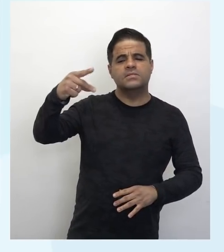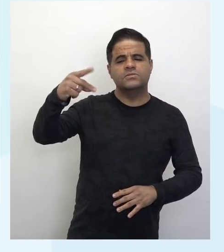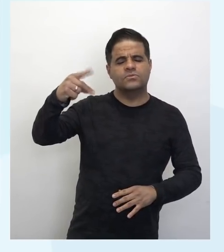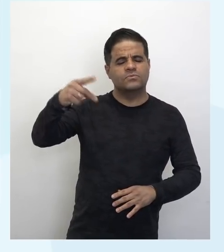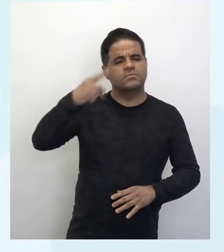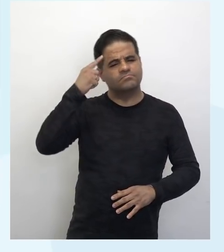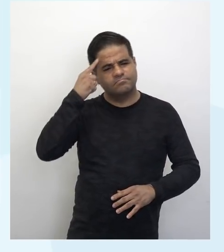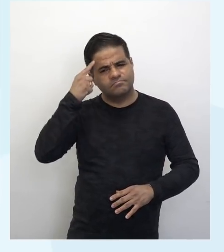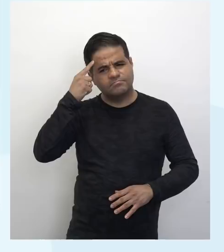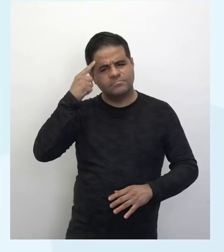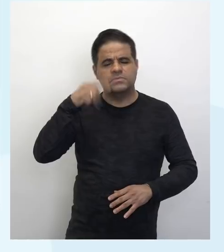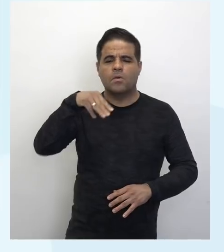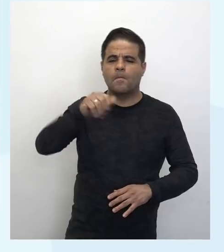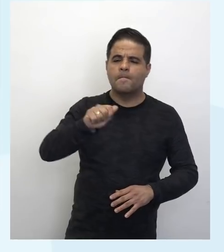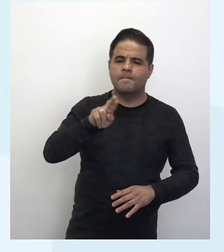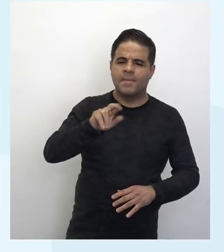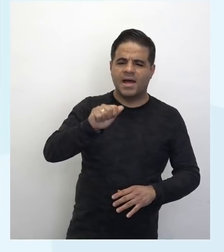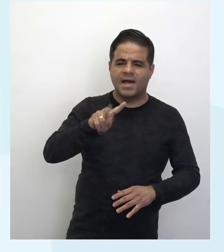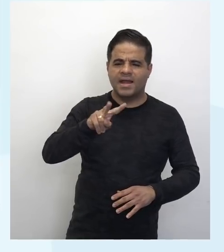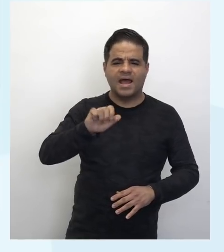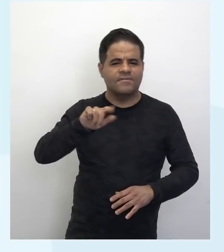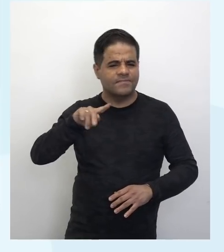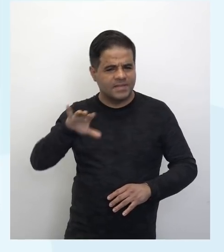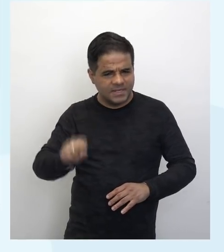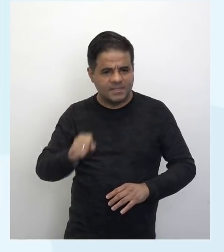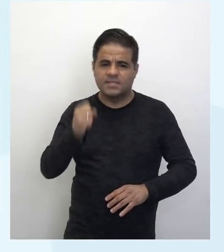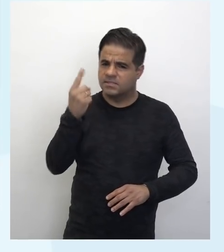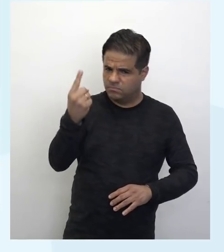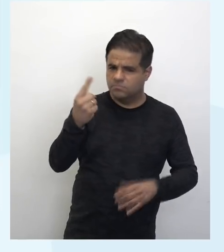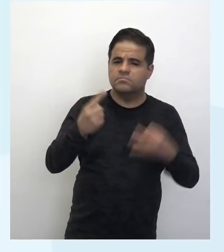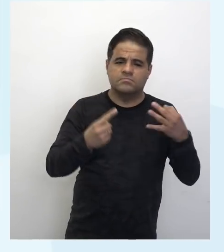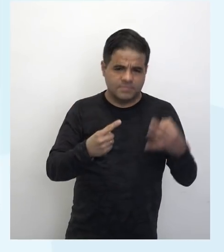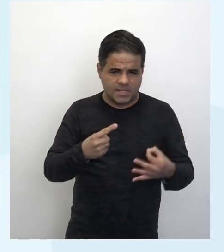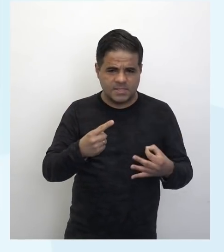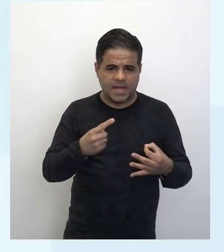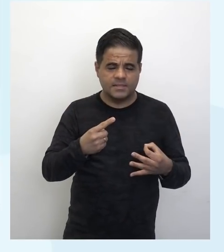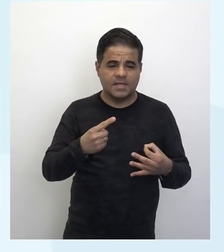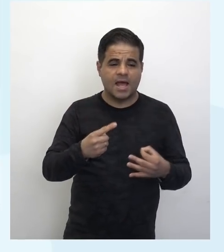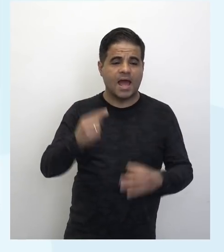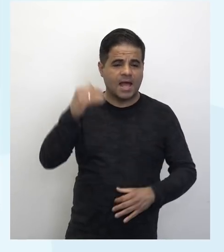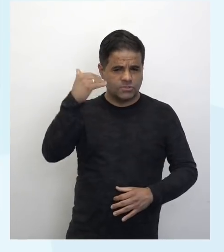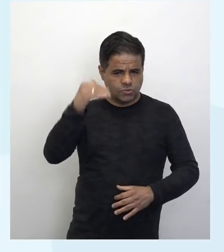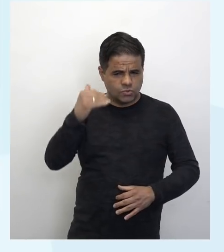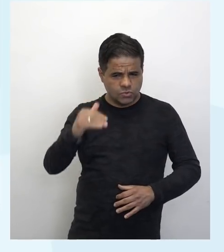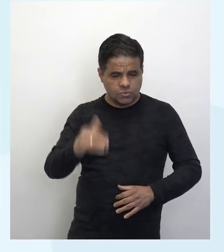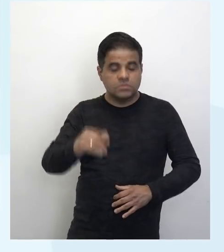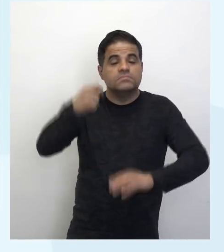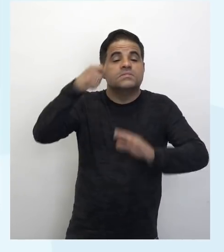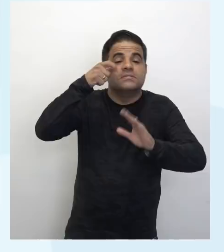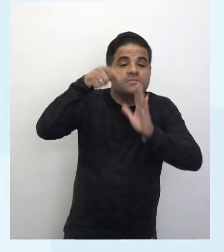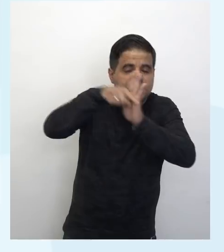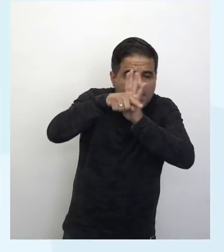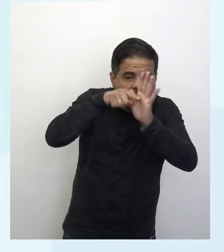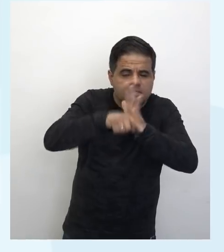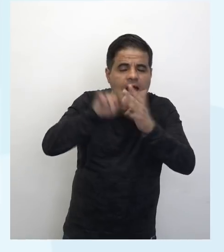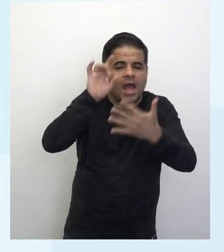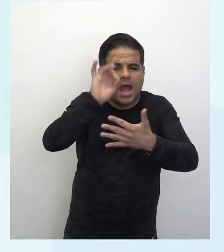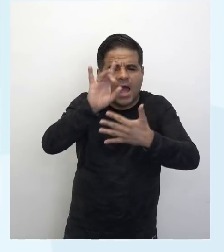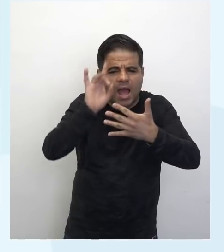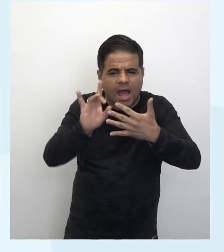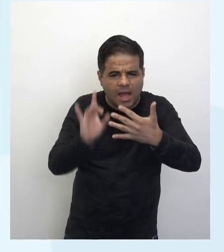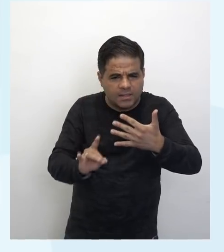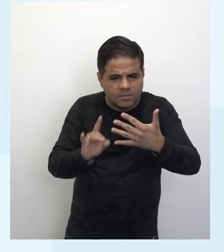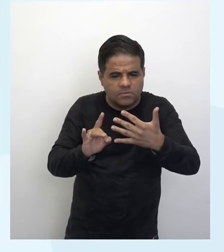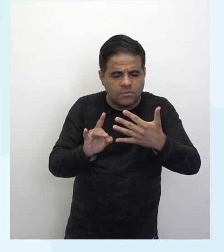Elas são maravilhindas, tá certa. Então, essa daqui é 1. As demais, a gente tem que analisar uma a uma. Então, Ju e Fabi